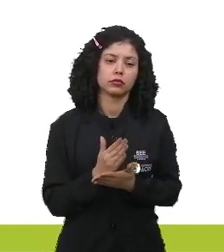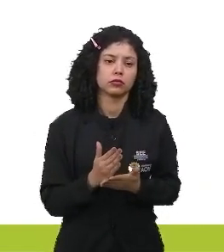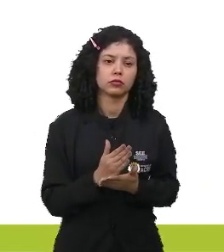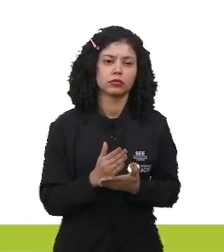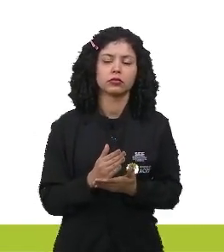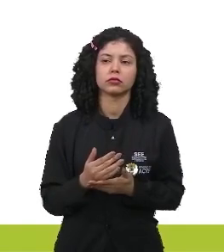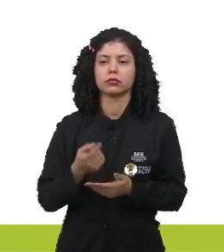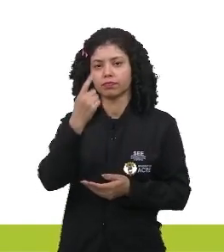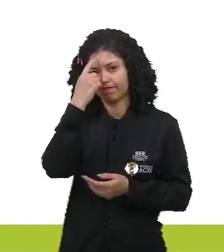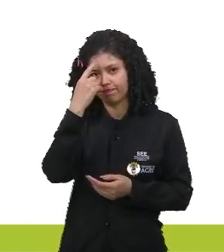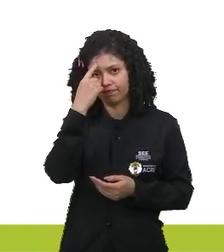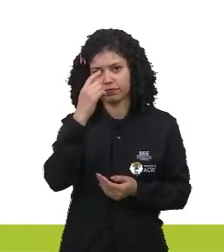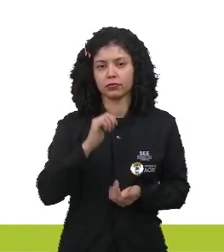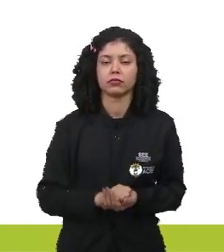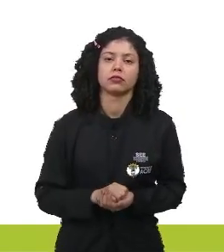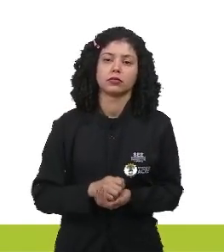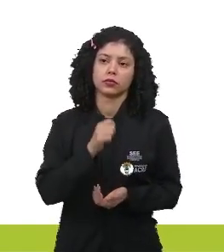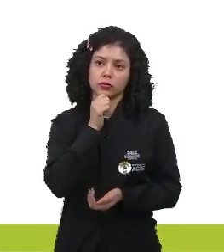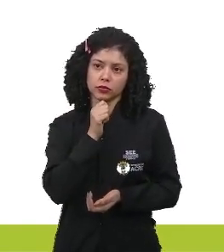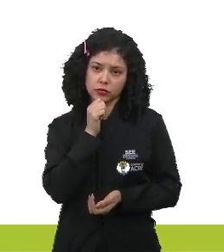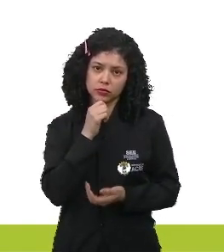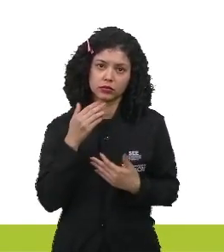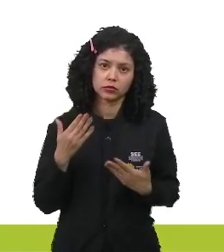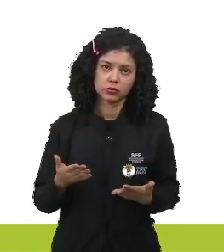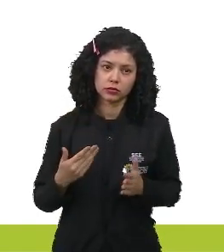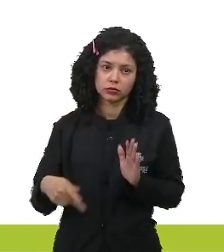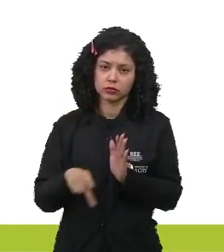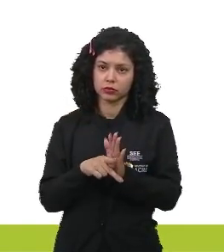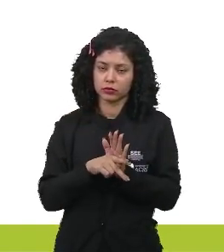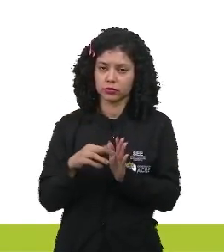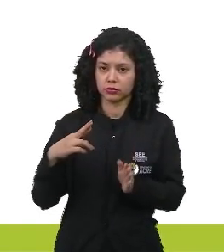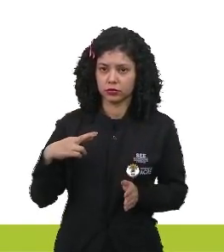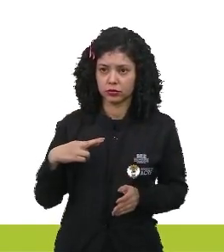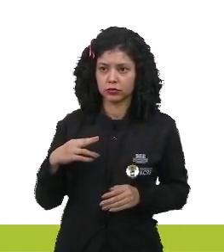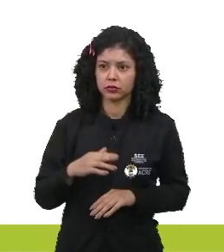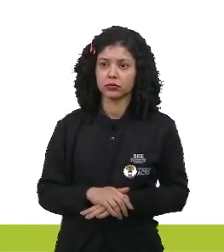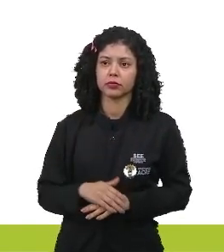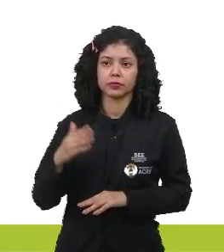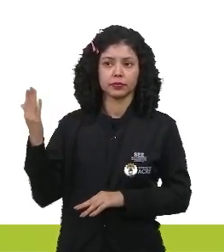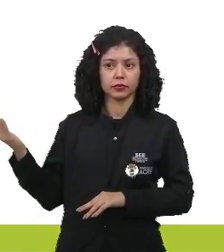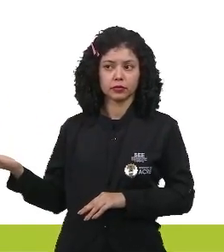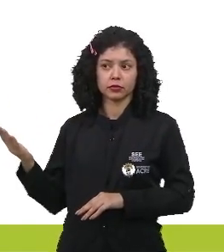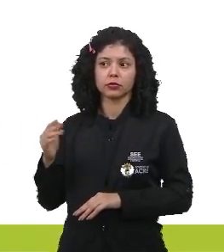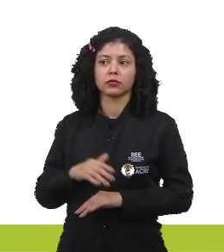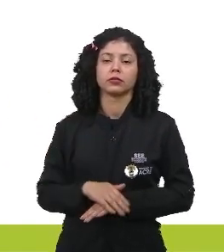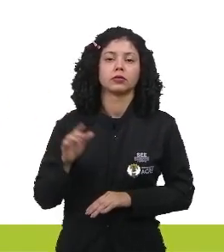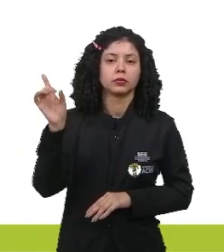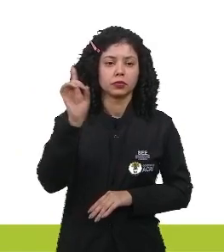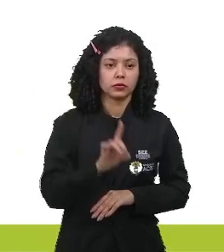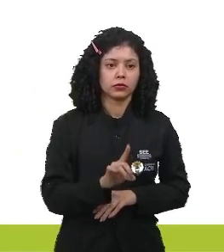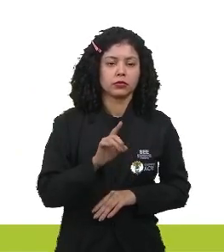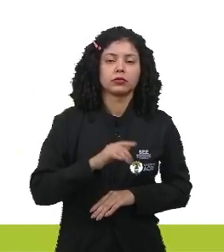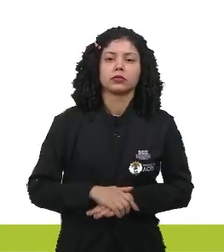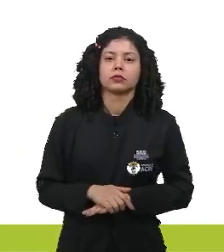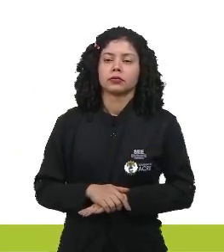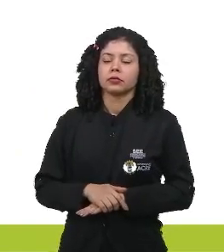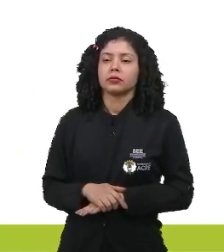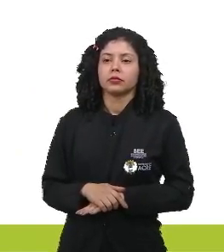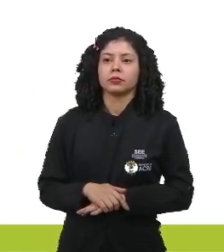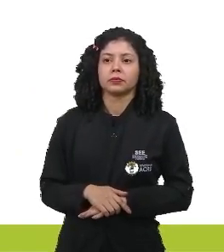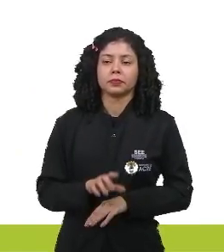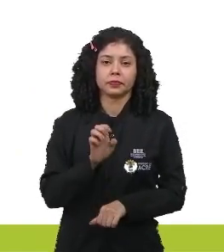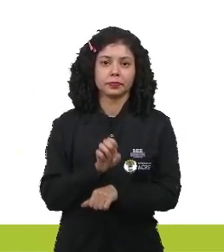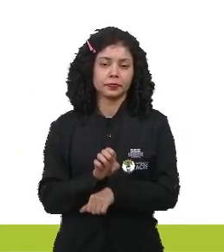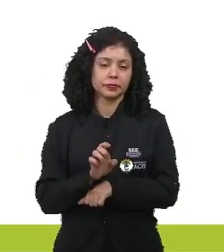forma ingênua instituiu a propriedade privada então aqui no seu direito eh no no seu